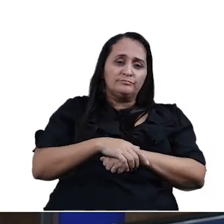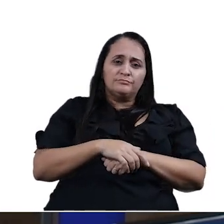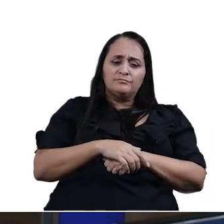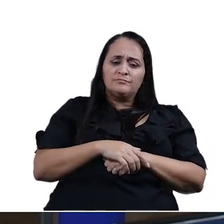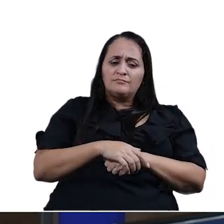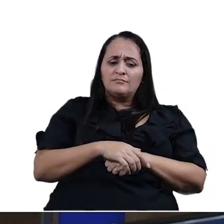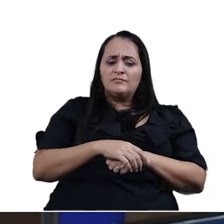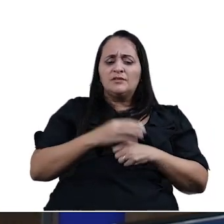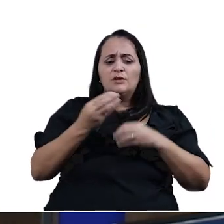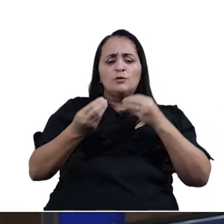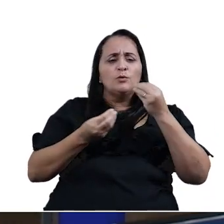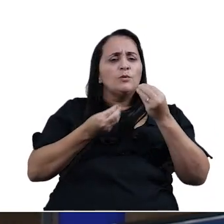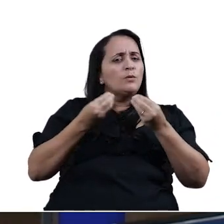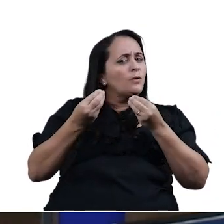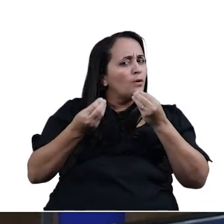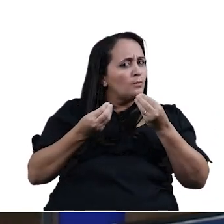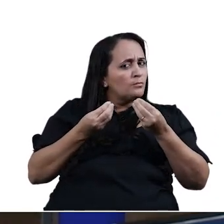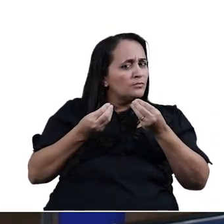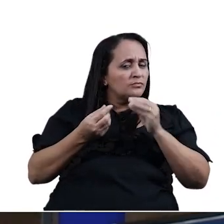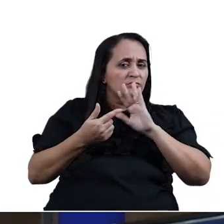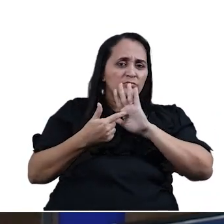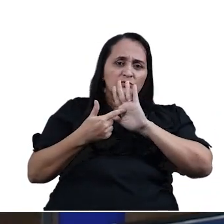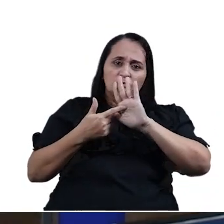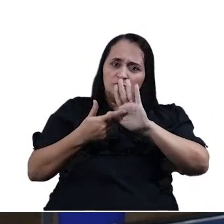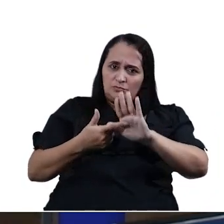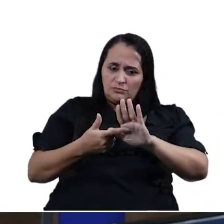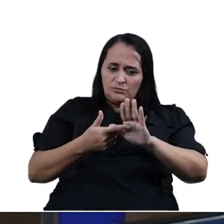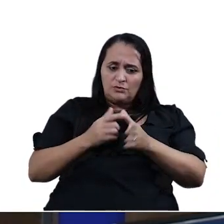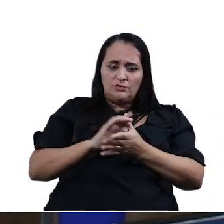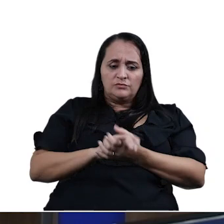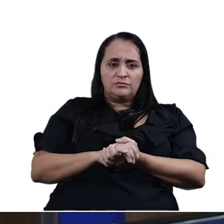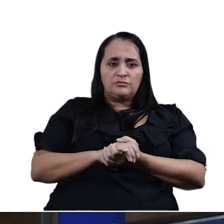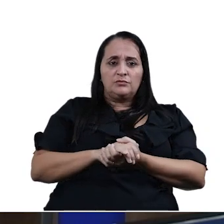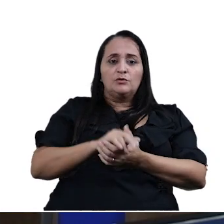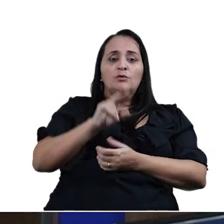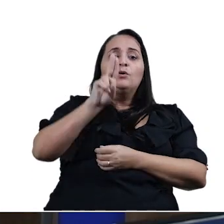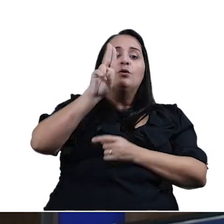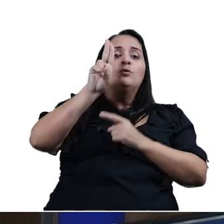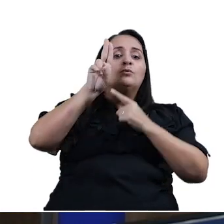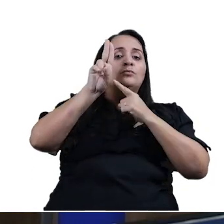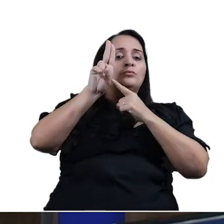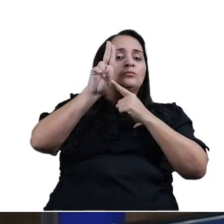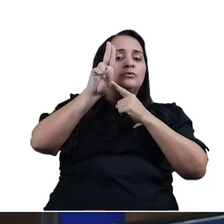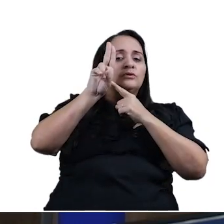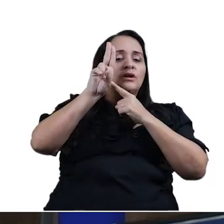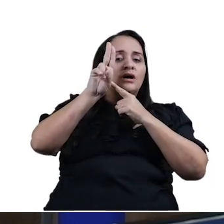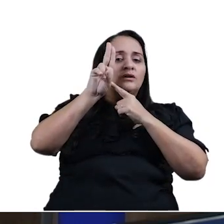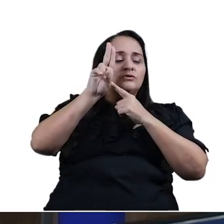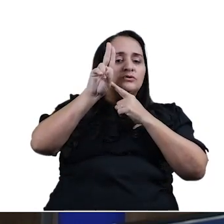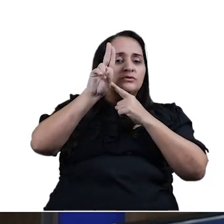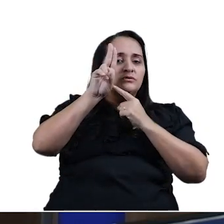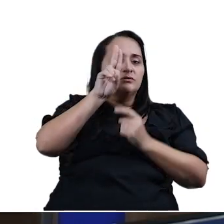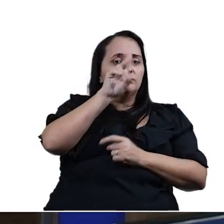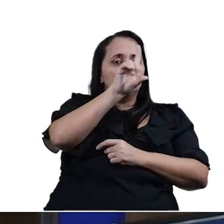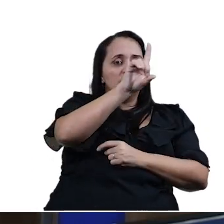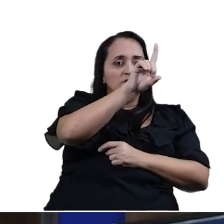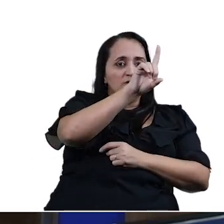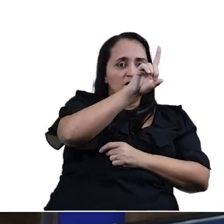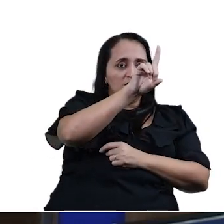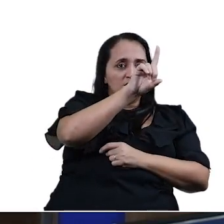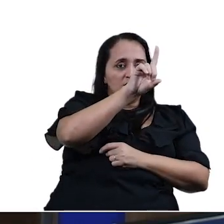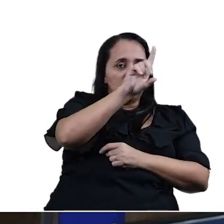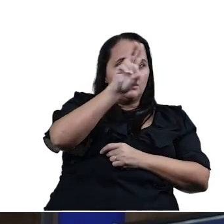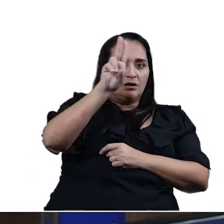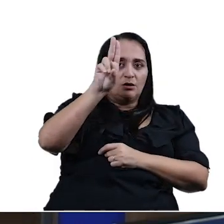Então, o que nós vamos representar nos números? As unidades e as dezenas. Então,